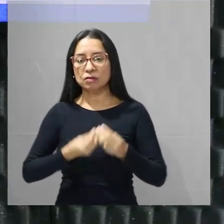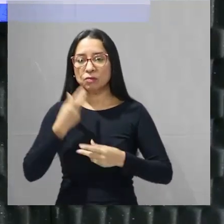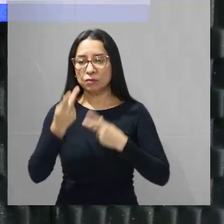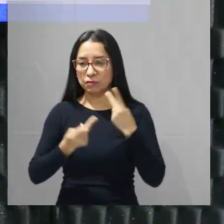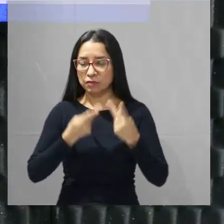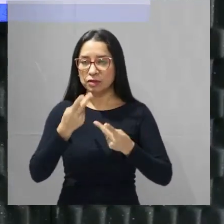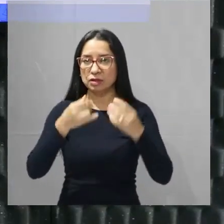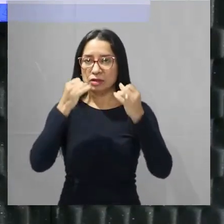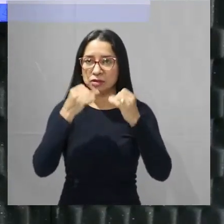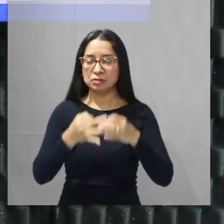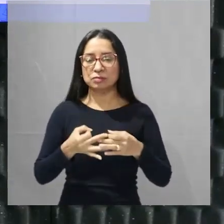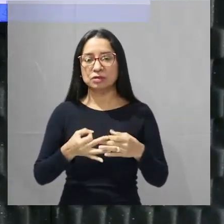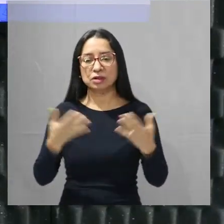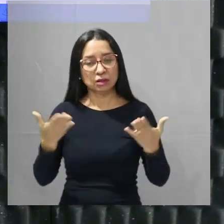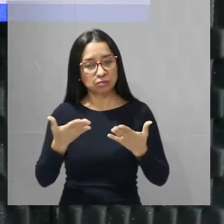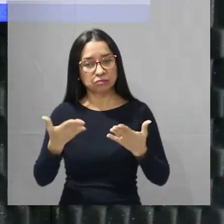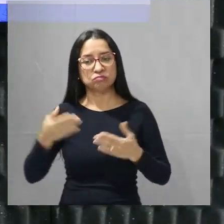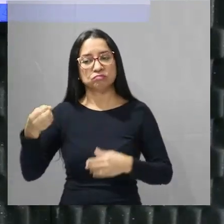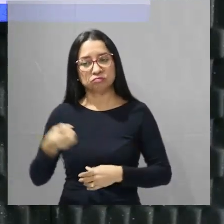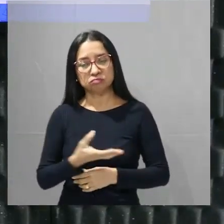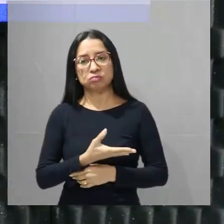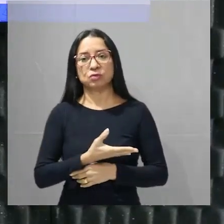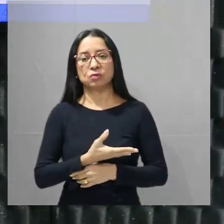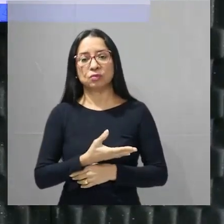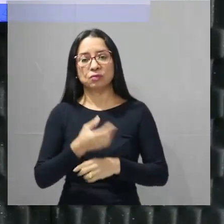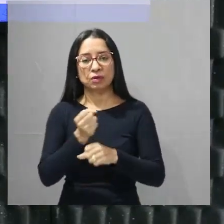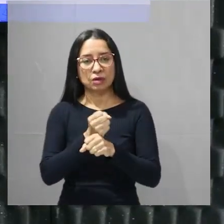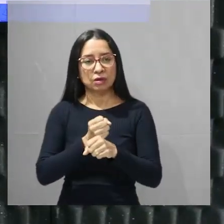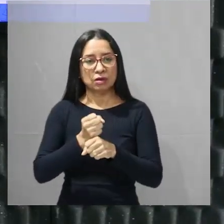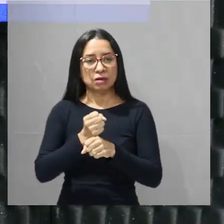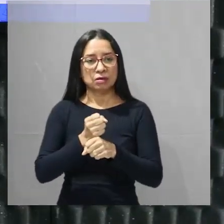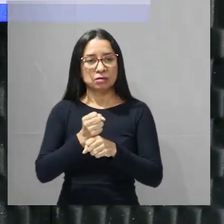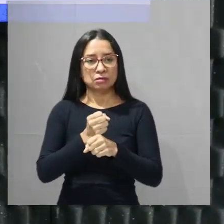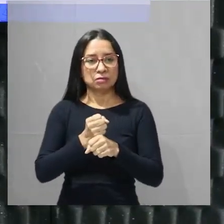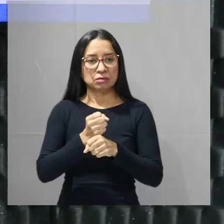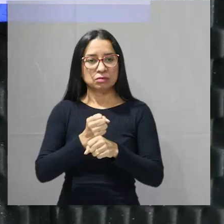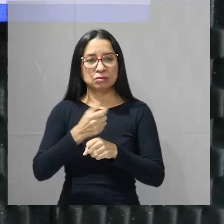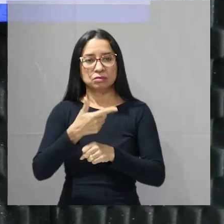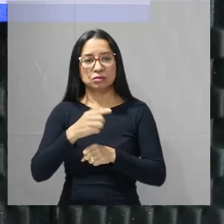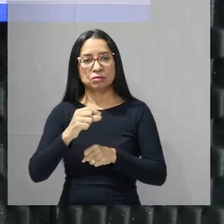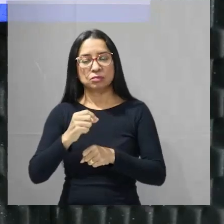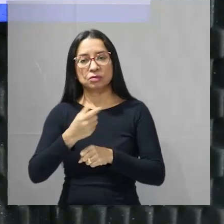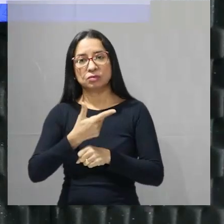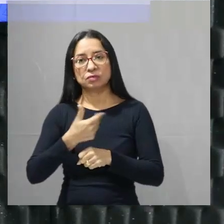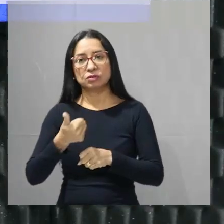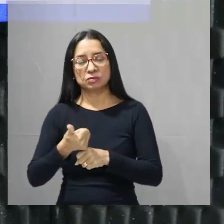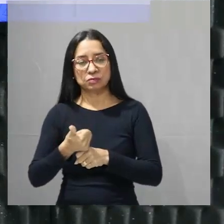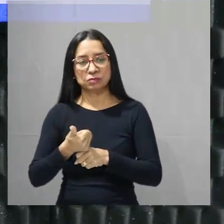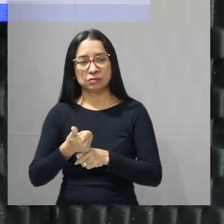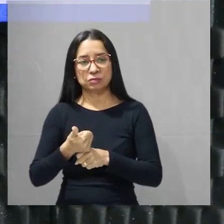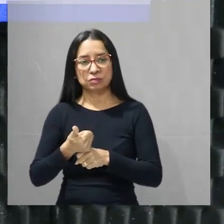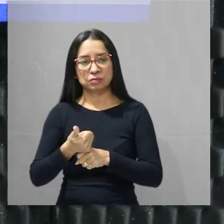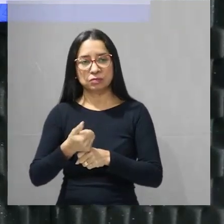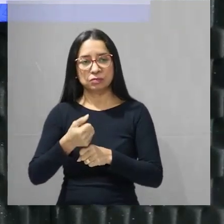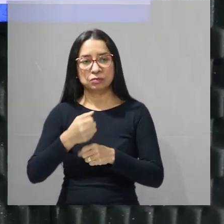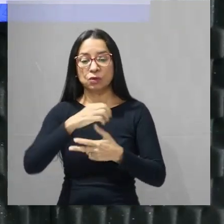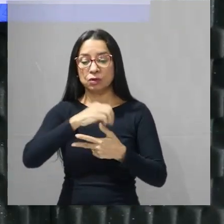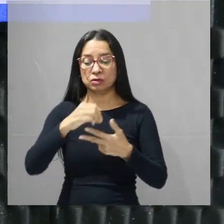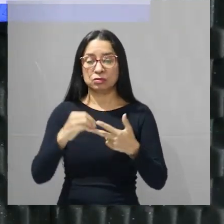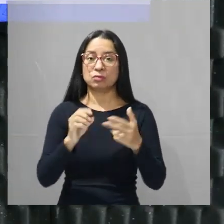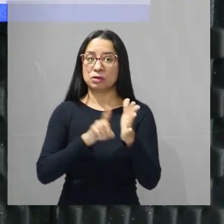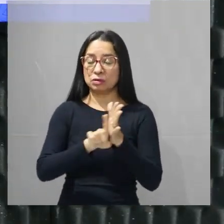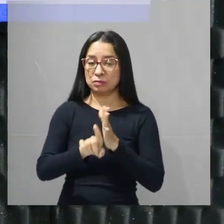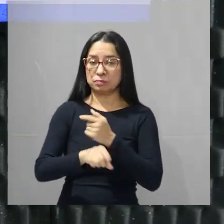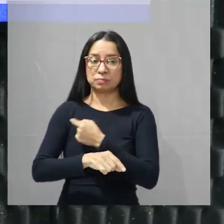está sendo muito atual, Enem 2021. Texto motivador, não vou interpretar esse texto agora, não vou ler agora. Vamos